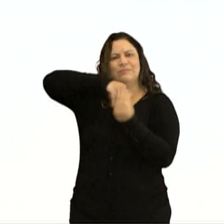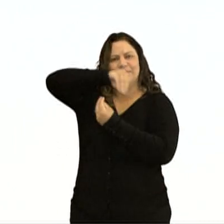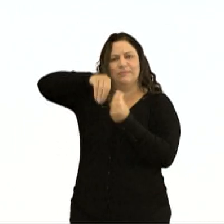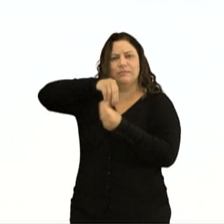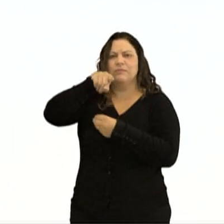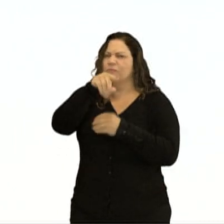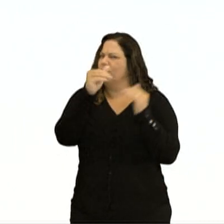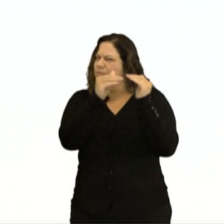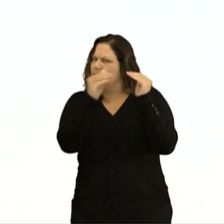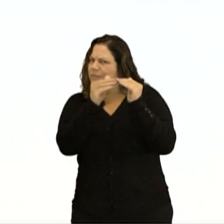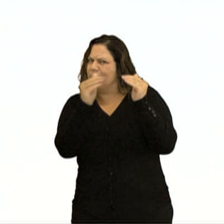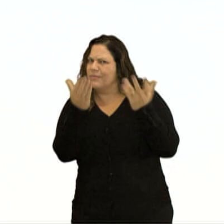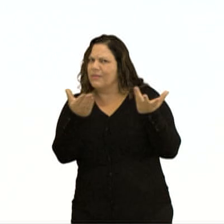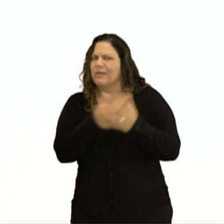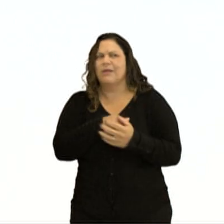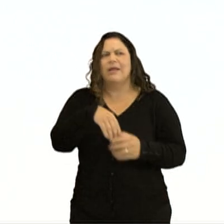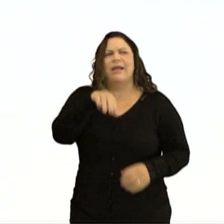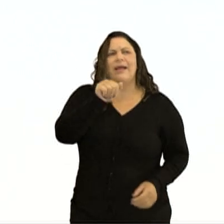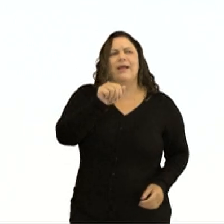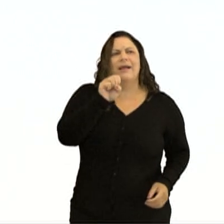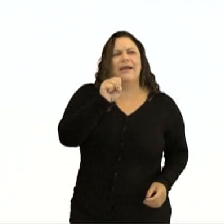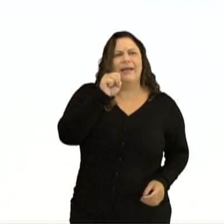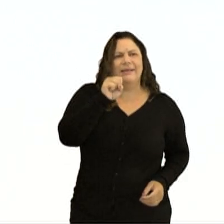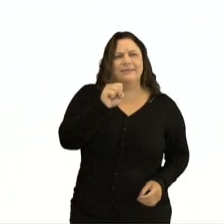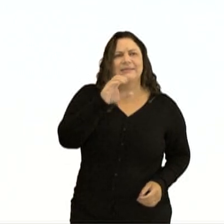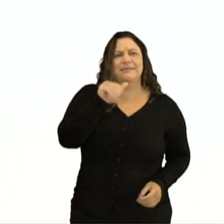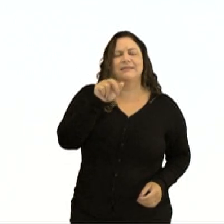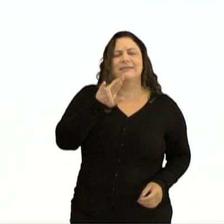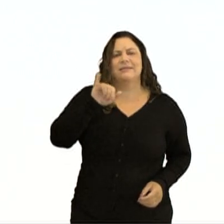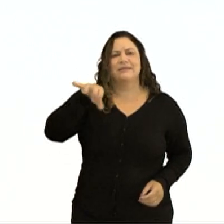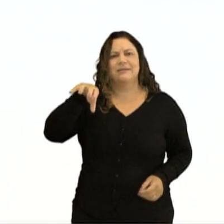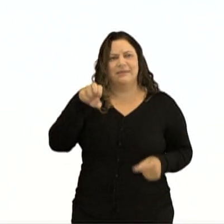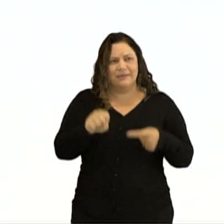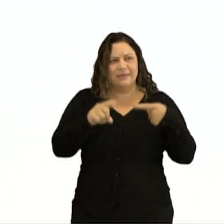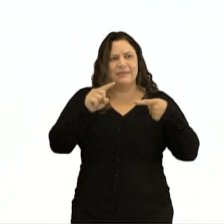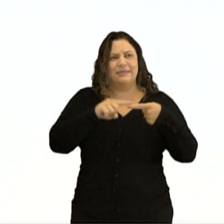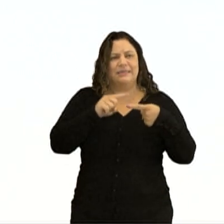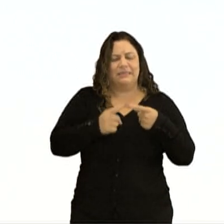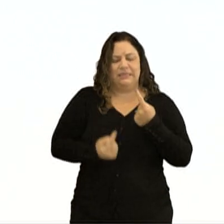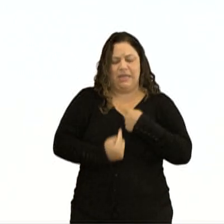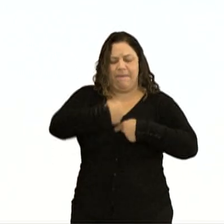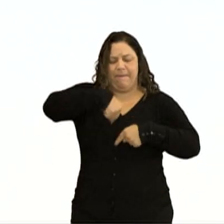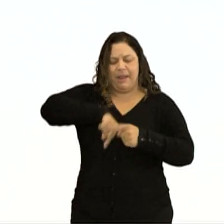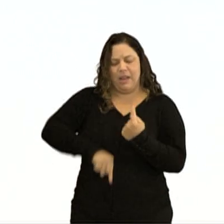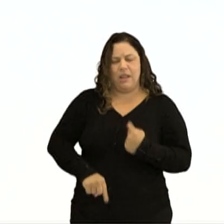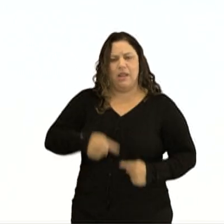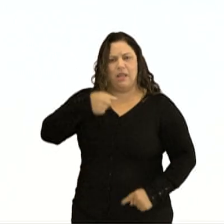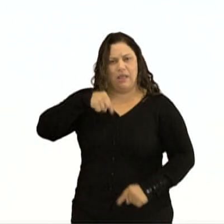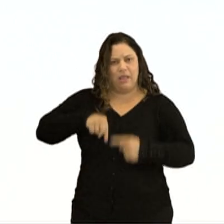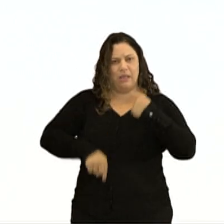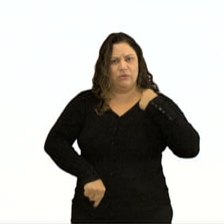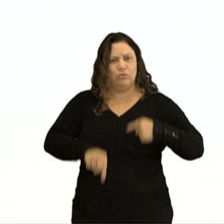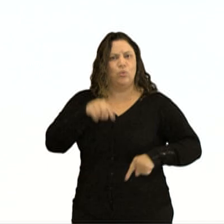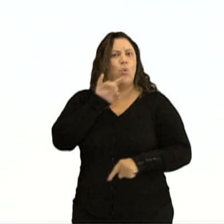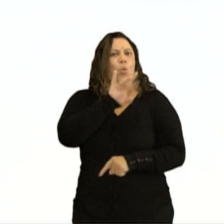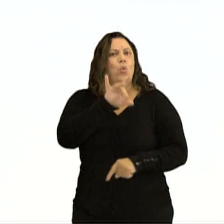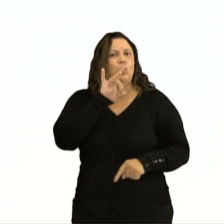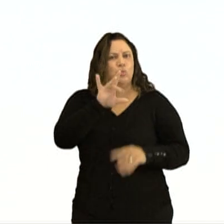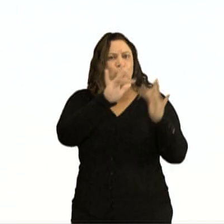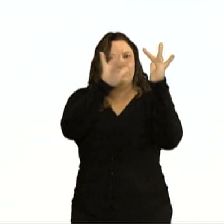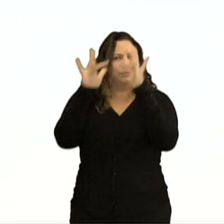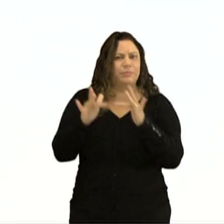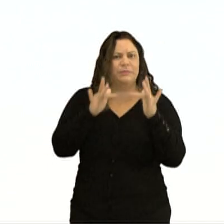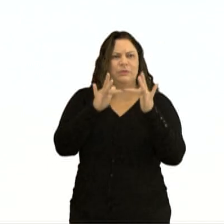parasita Ascaris, um plateuminto, penetra no organismo humano somente pelo